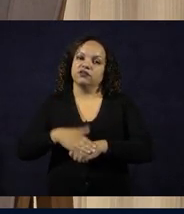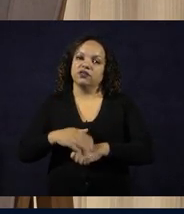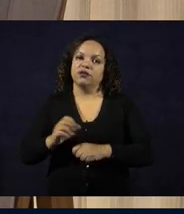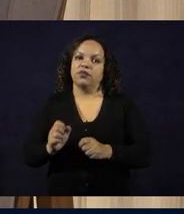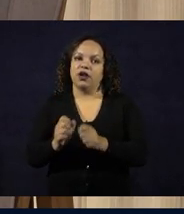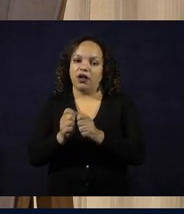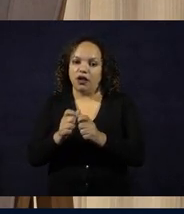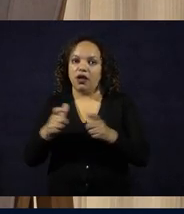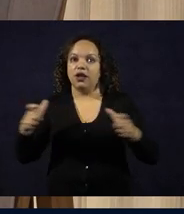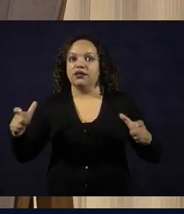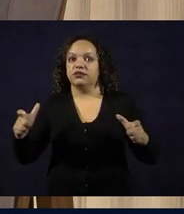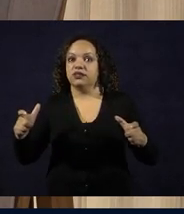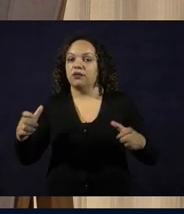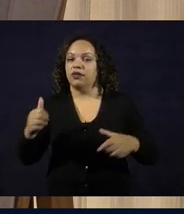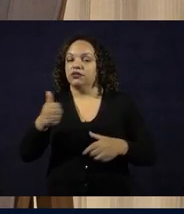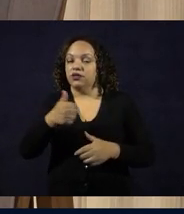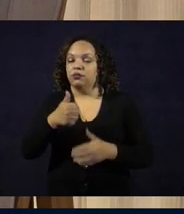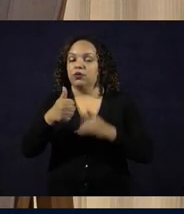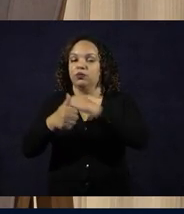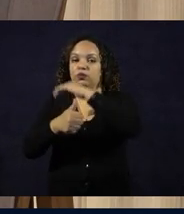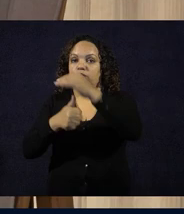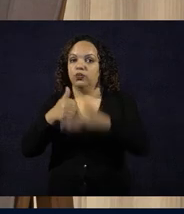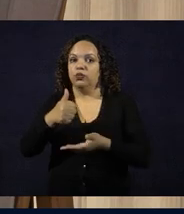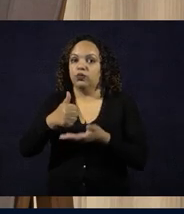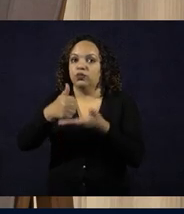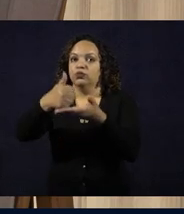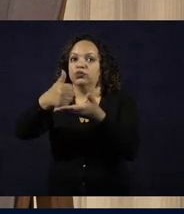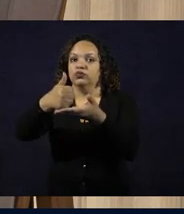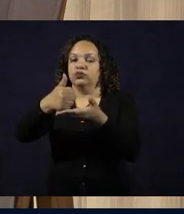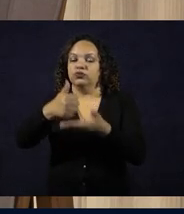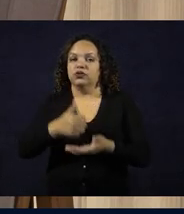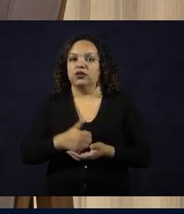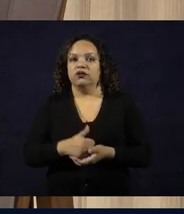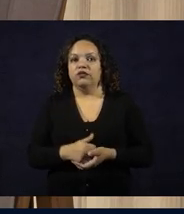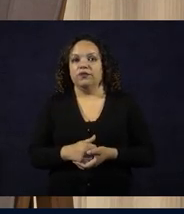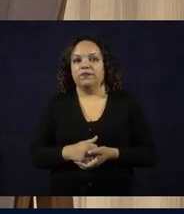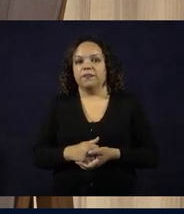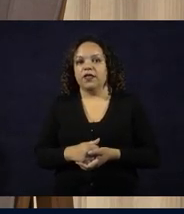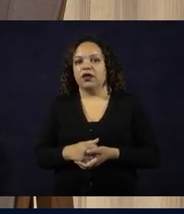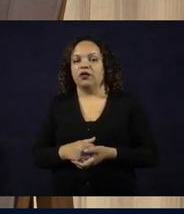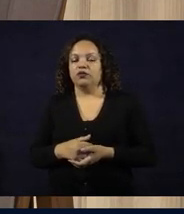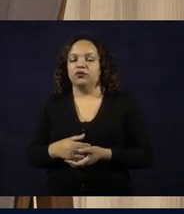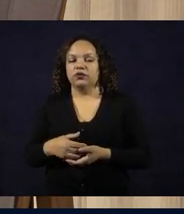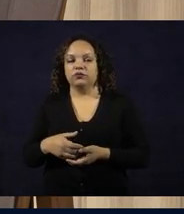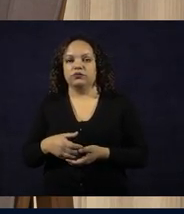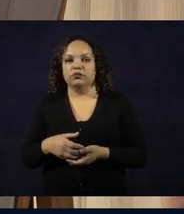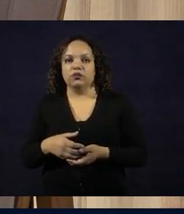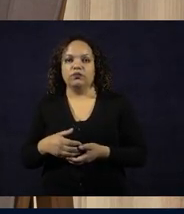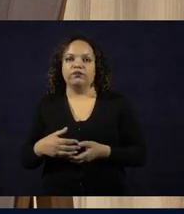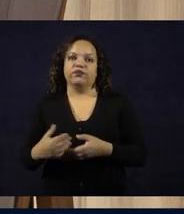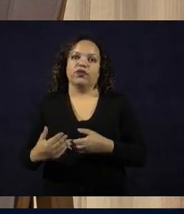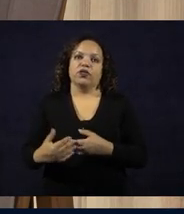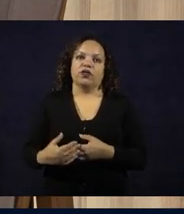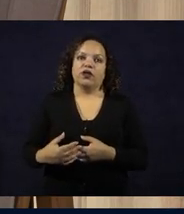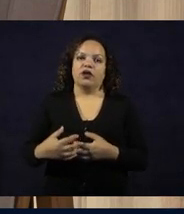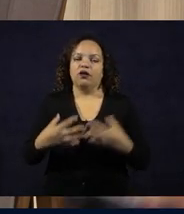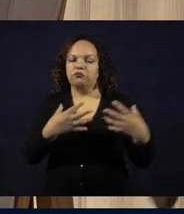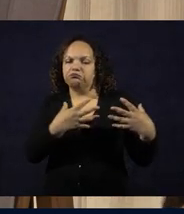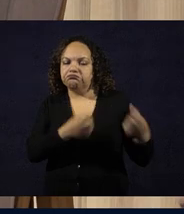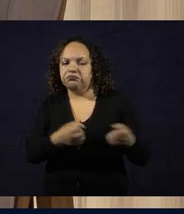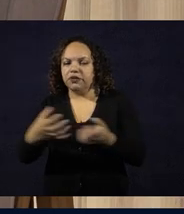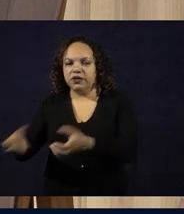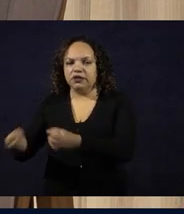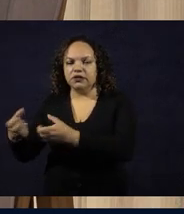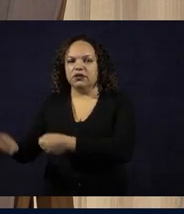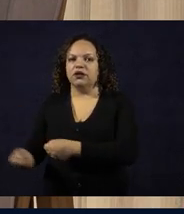mais crescer de forma mais sustentável e eu fiquei pessoalmente interessado em ouvir de vocês pelas iniciativas que eu sei da insóloga